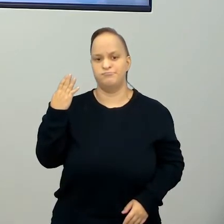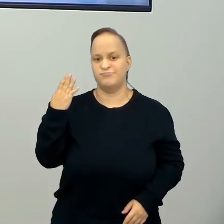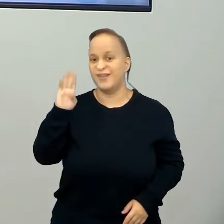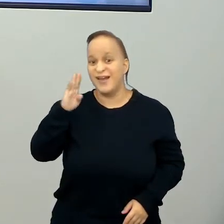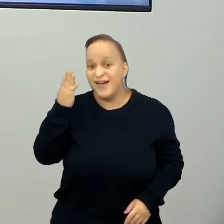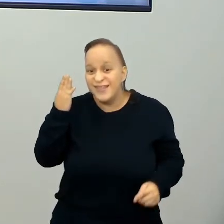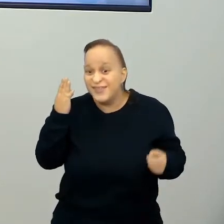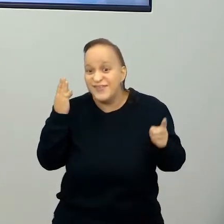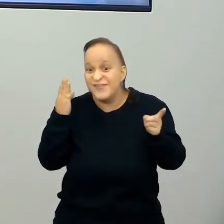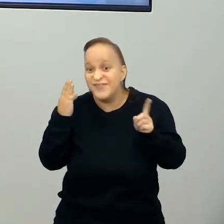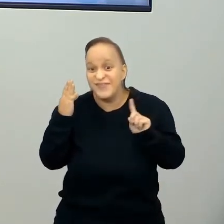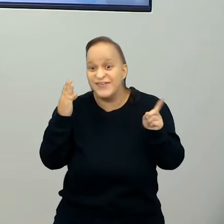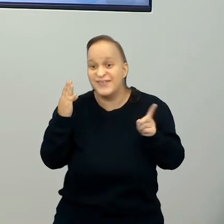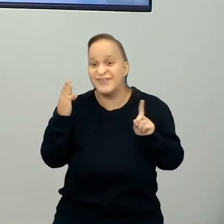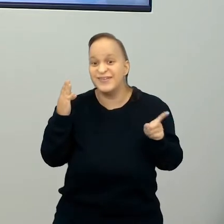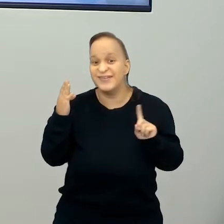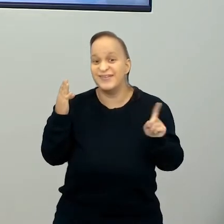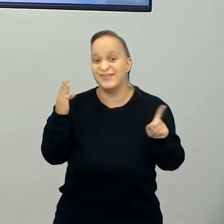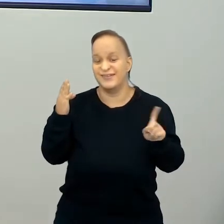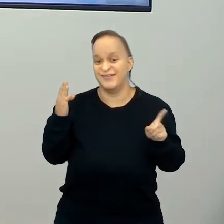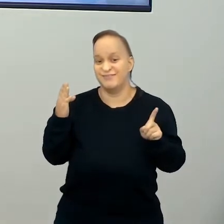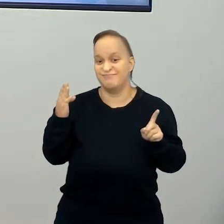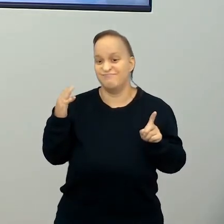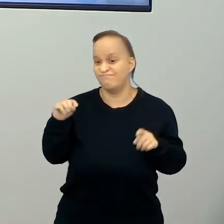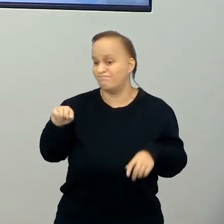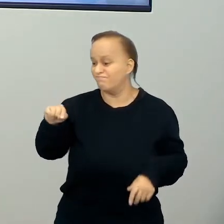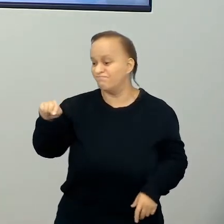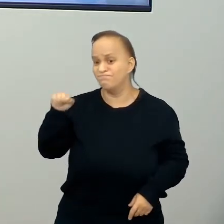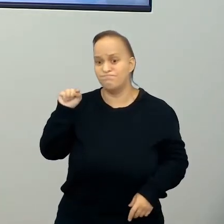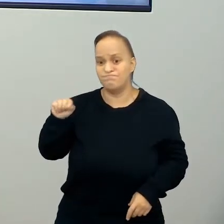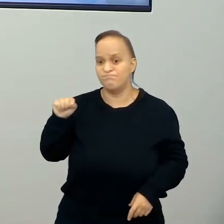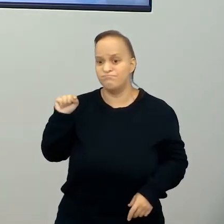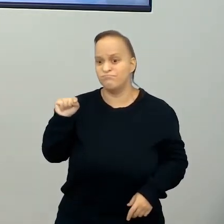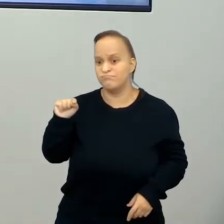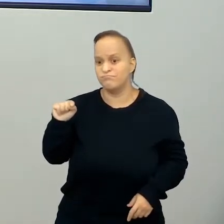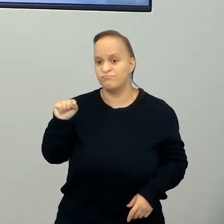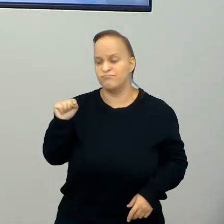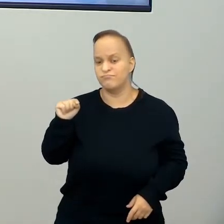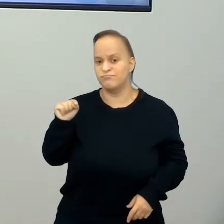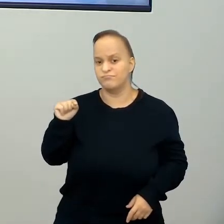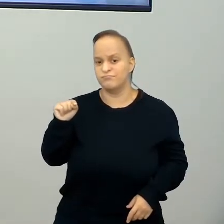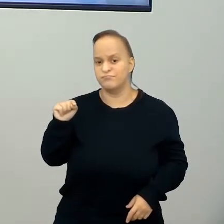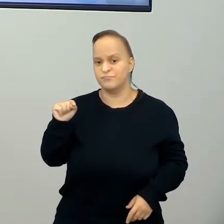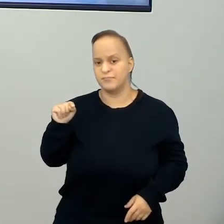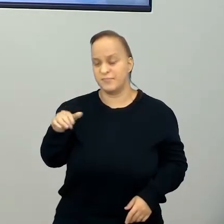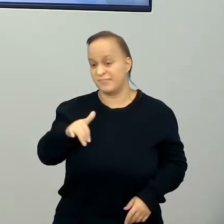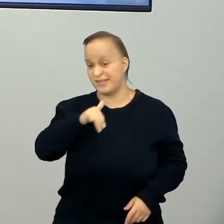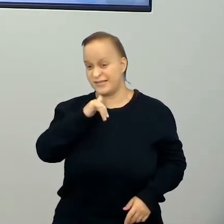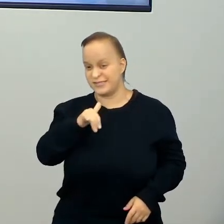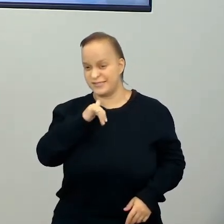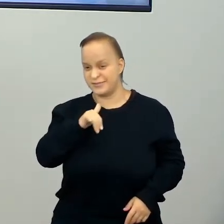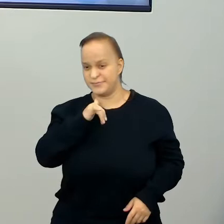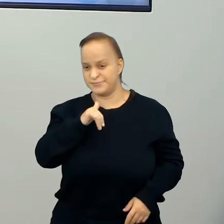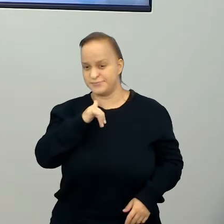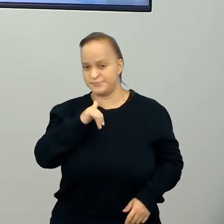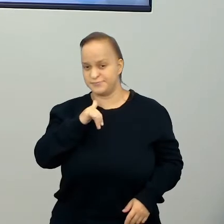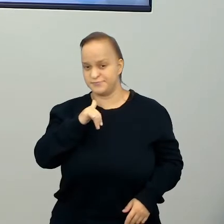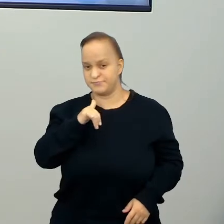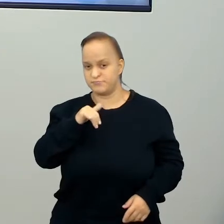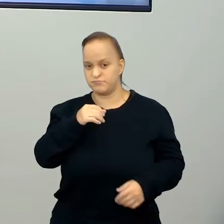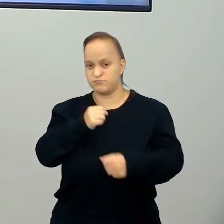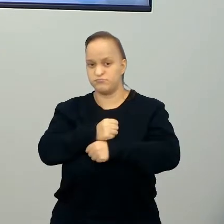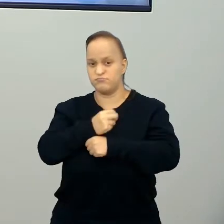falsa. Ela, na verdade, ela tá vivendo a vida como ela é. Eu, absolutamente, vindo, por exemplo, para o centro de mídias, em 2